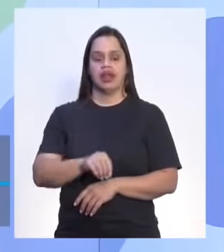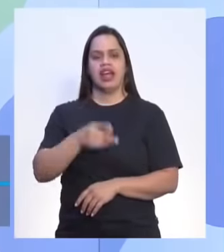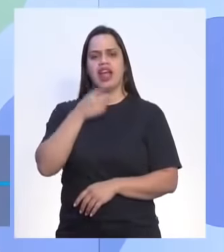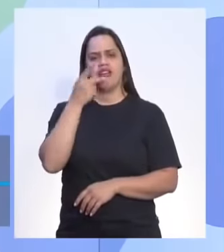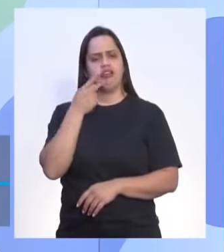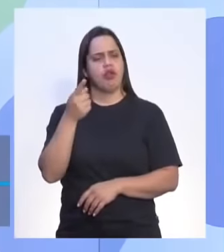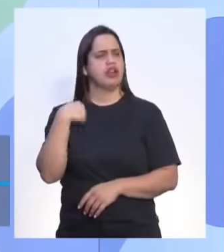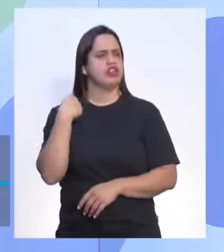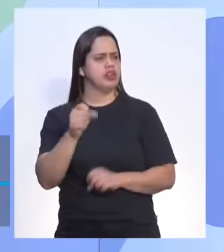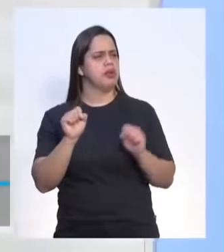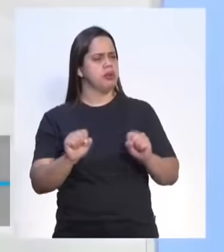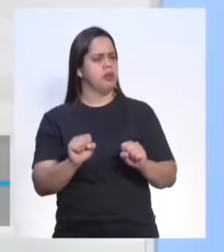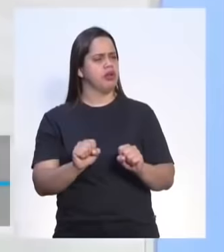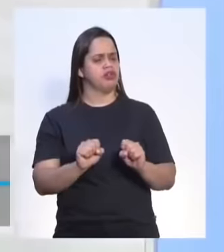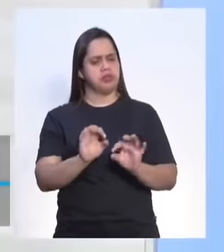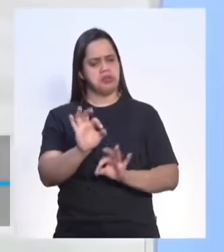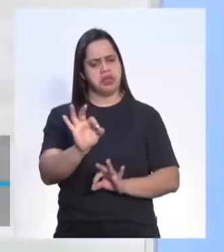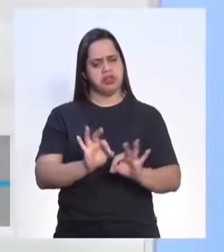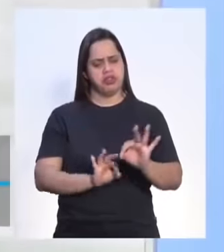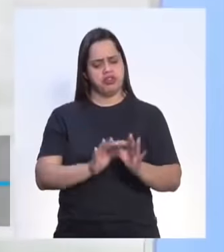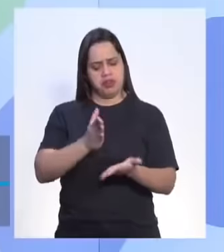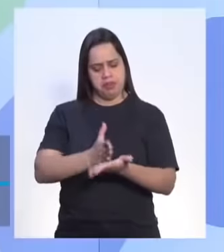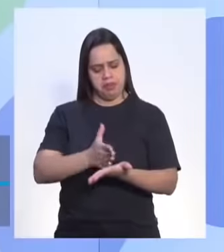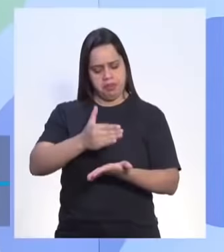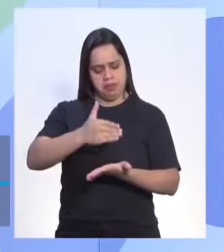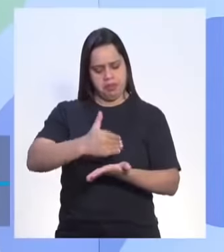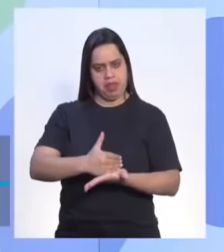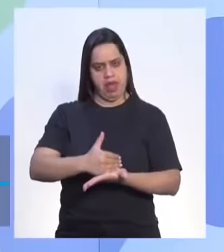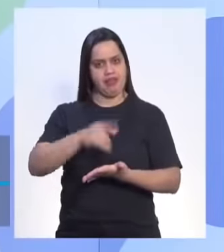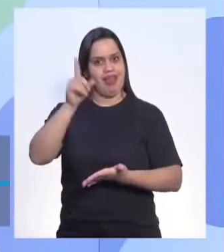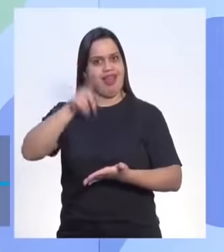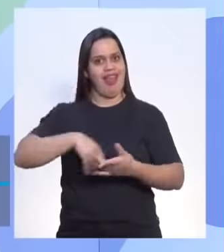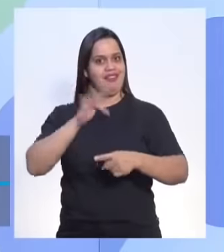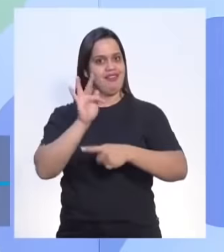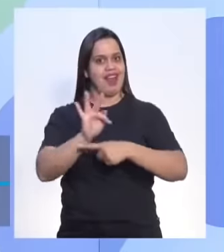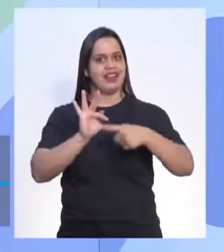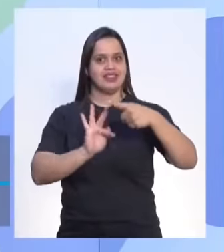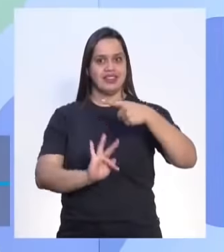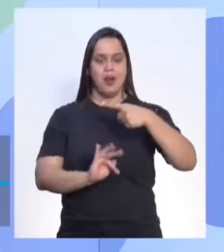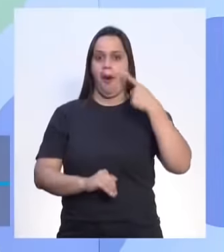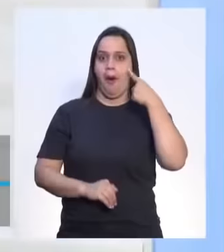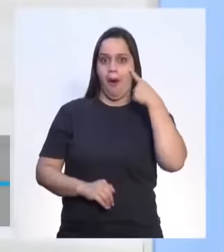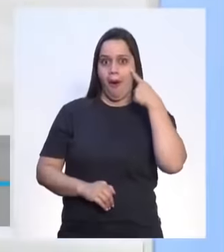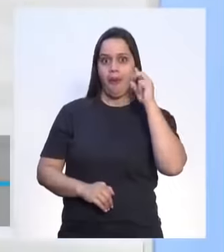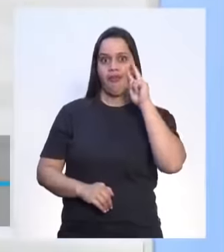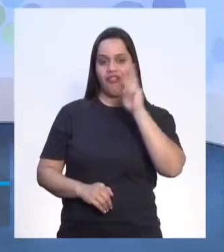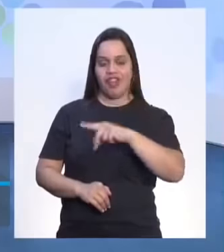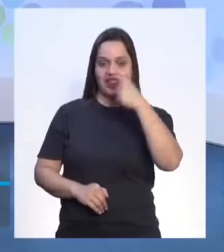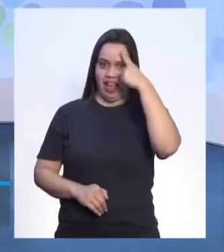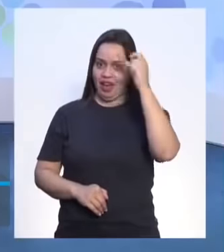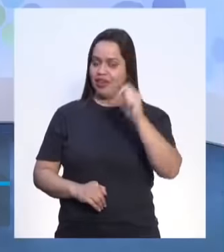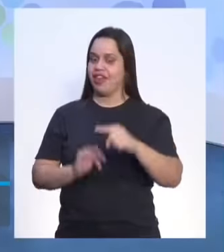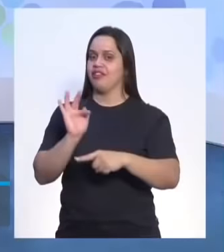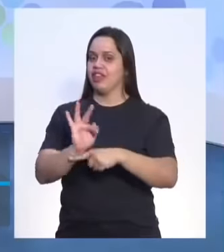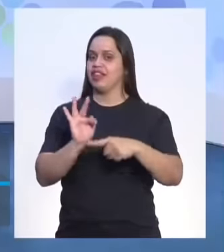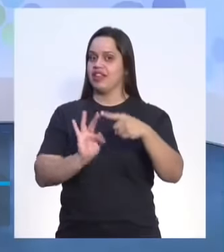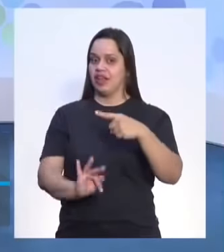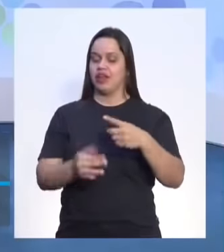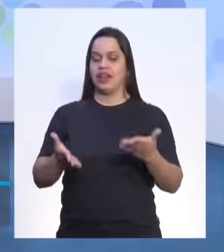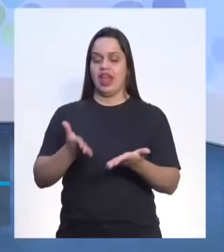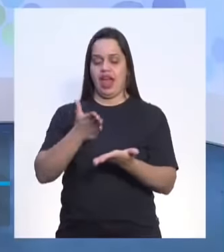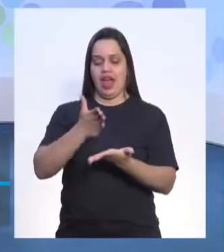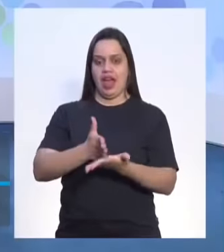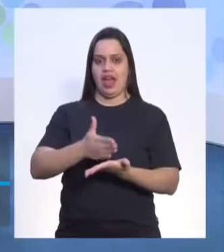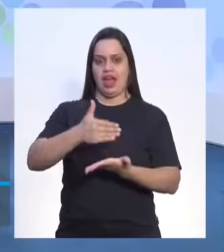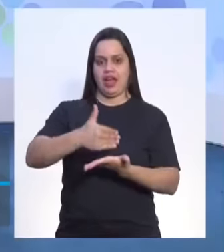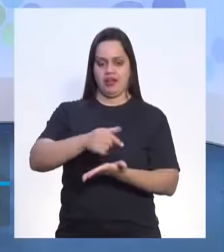pedaços. Boa! Pode dividir ali, é uma fração. Olha Sim. a ideia da fração, Olha. Né? Legal. Então, a gente poderia dividir ele